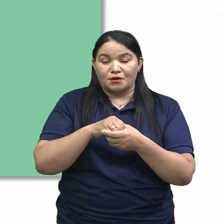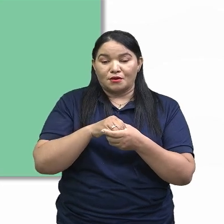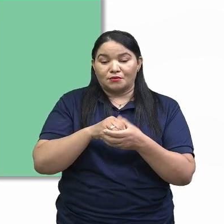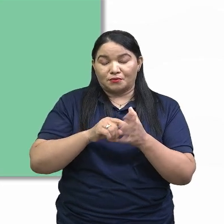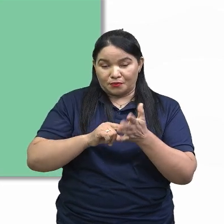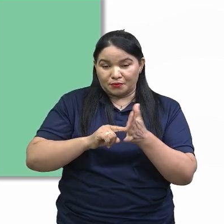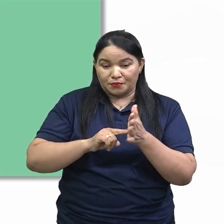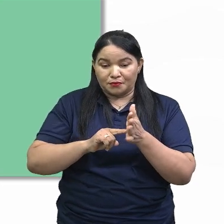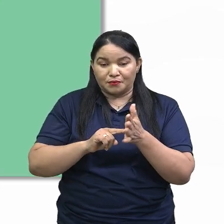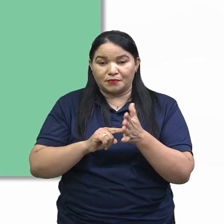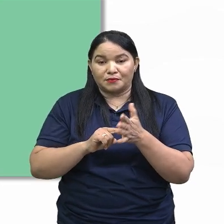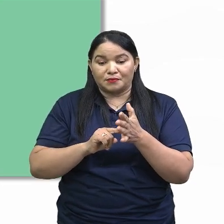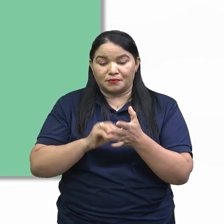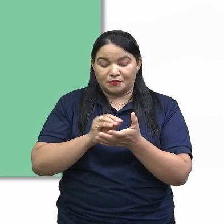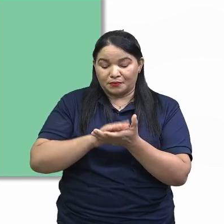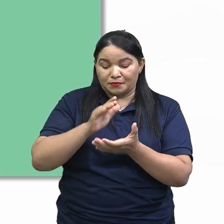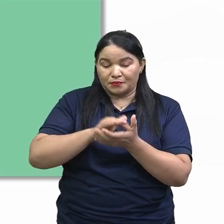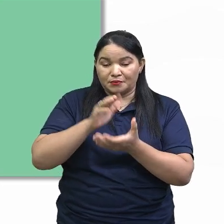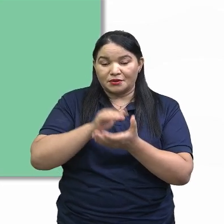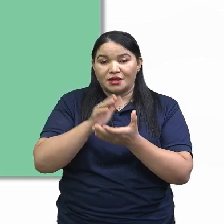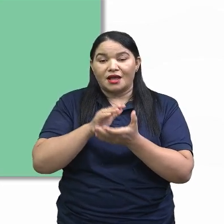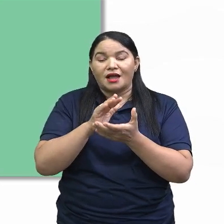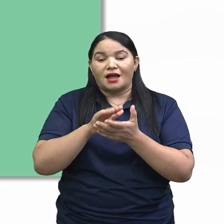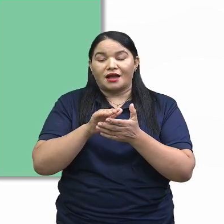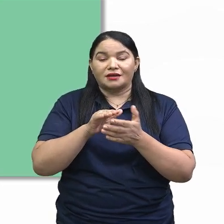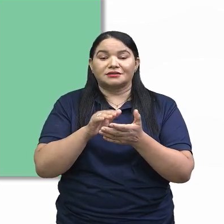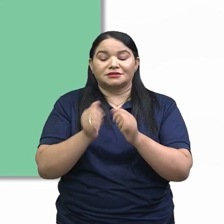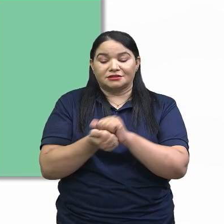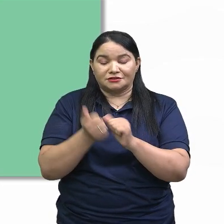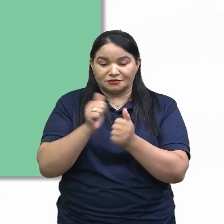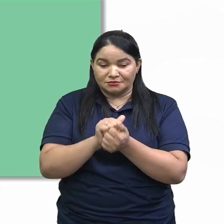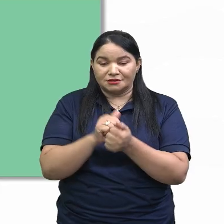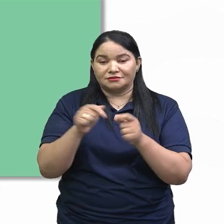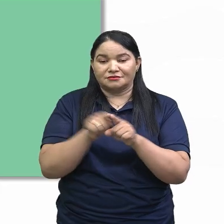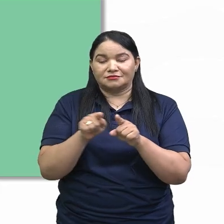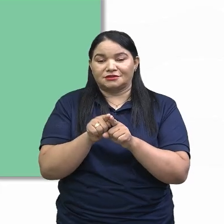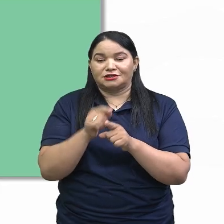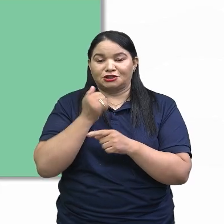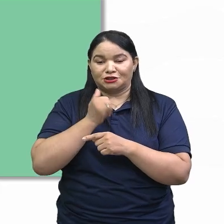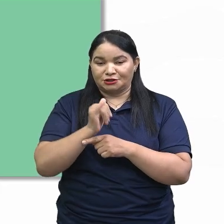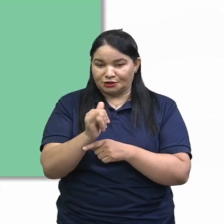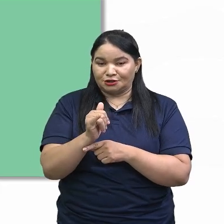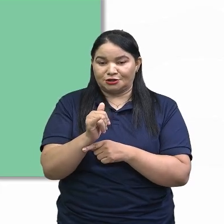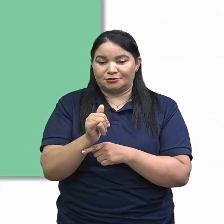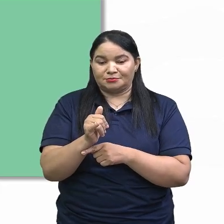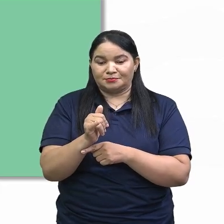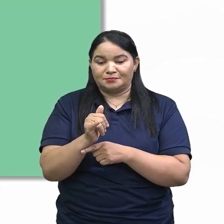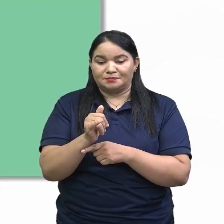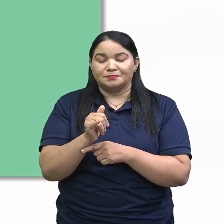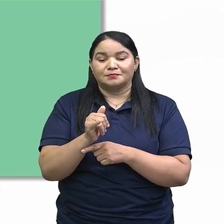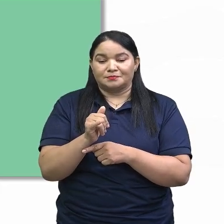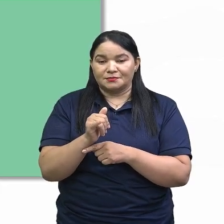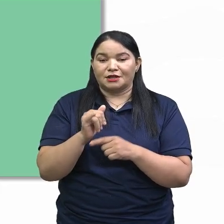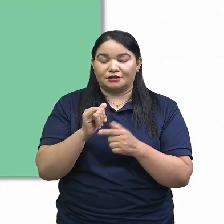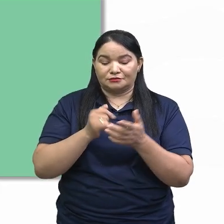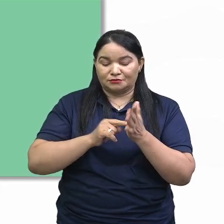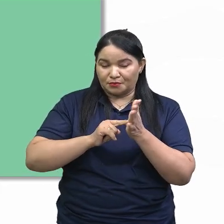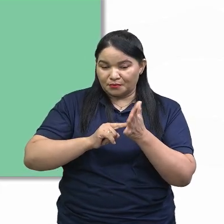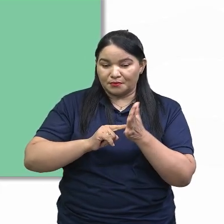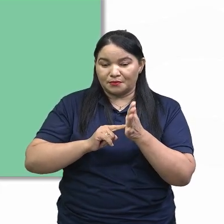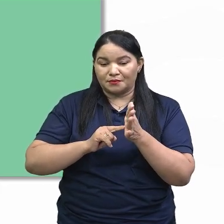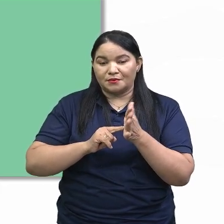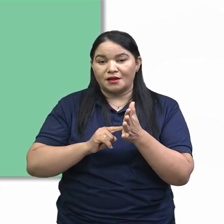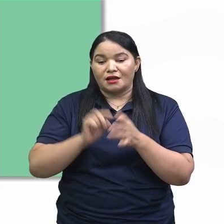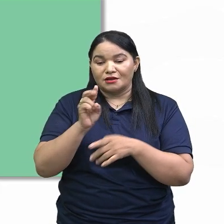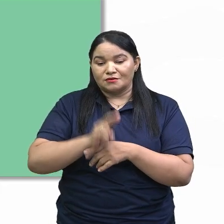ele vai conseguir aí transformar em energia elétrica, né? Então, o gerador a biogás, que vai utilizar o